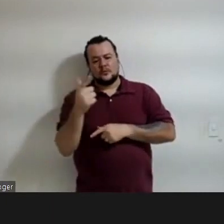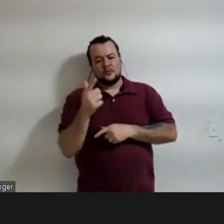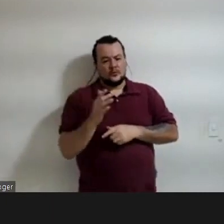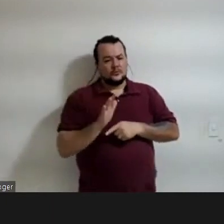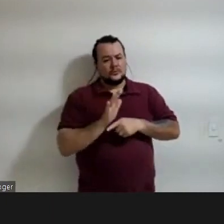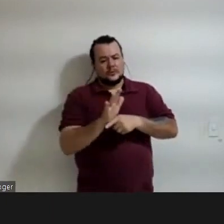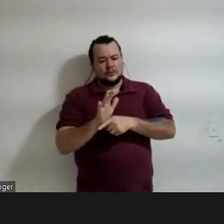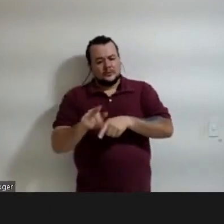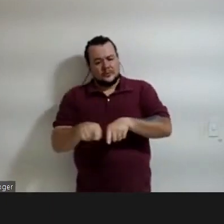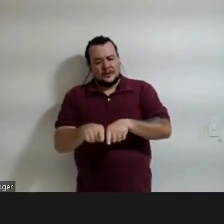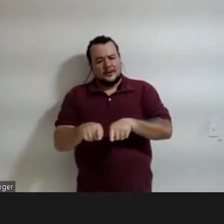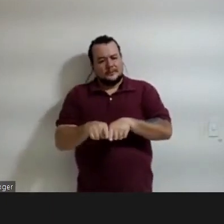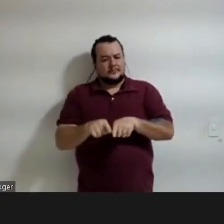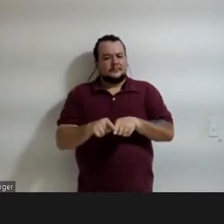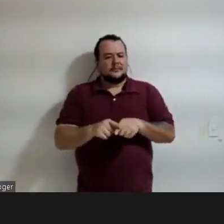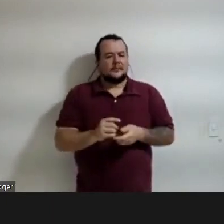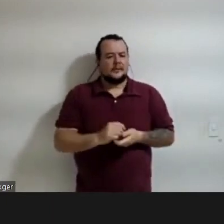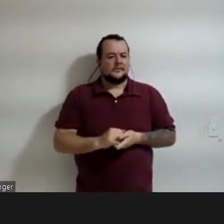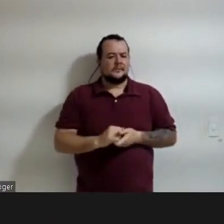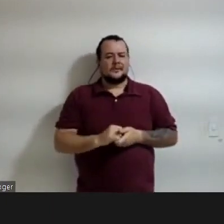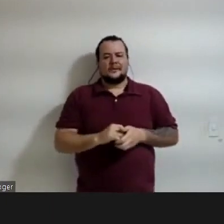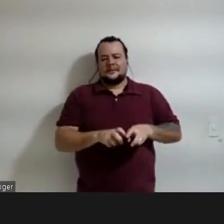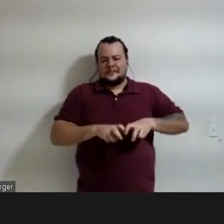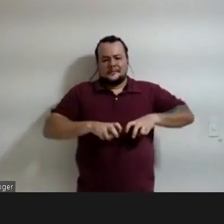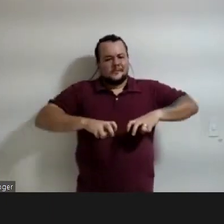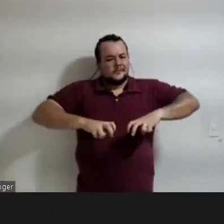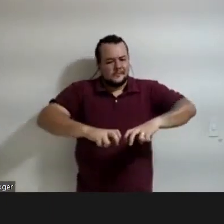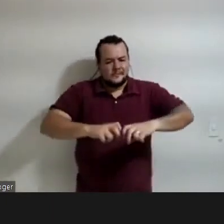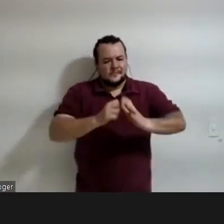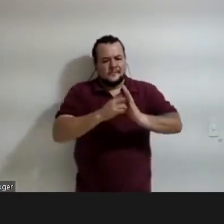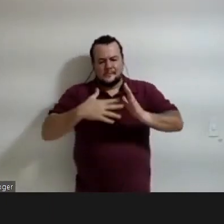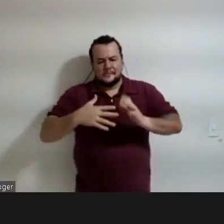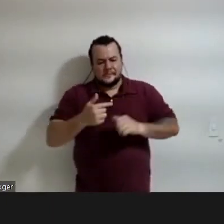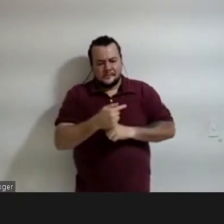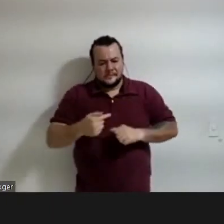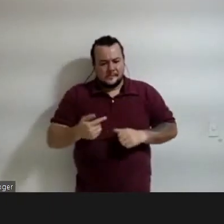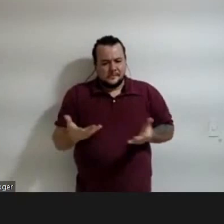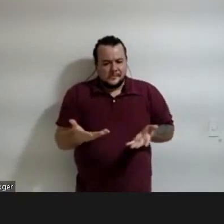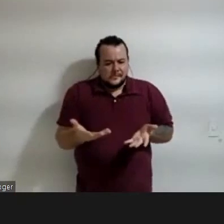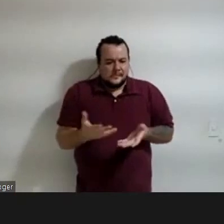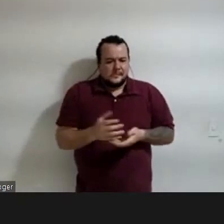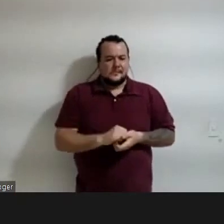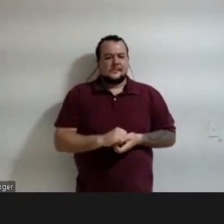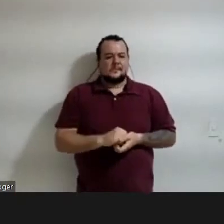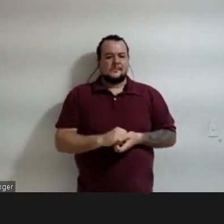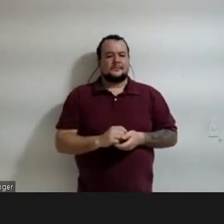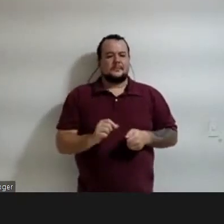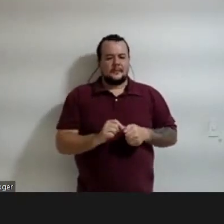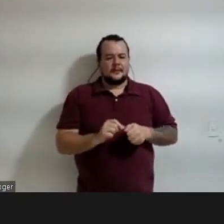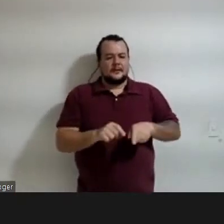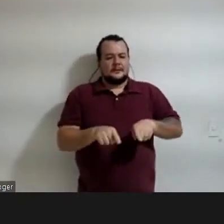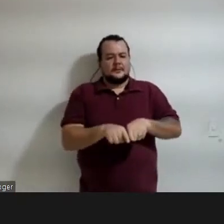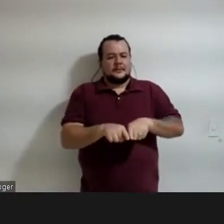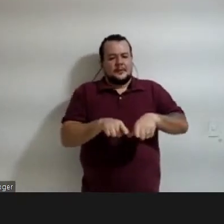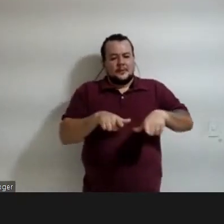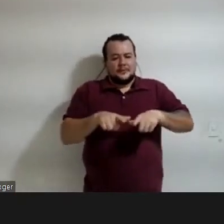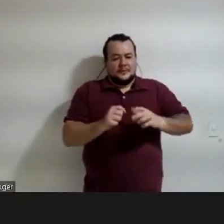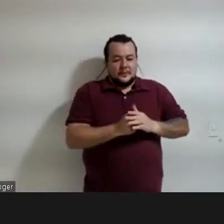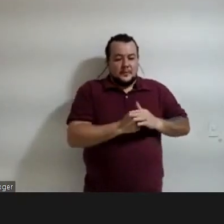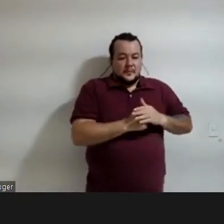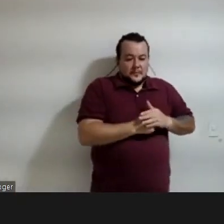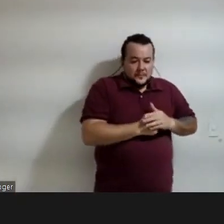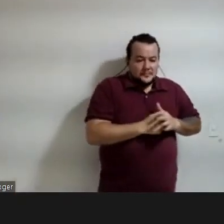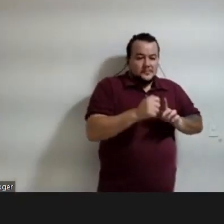as sessões, mesas e atividades dessa semana e que ainda fizeram trabalho nas sombras por muitos